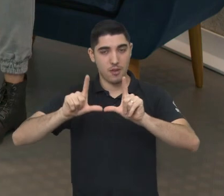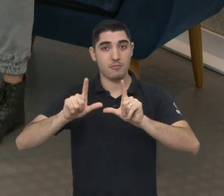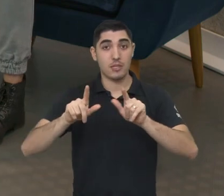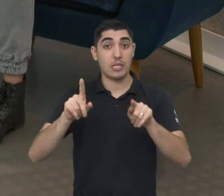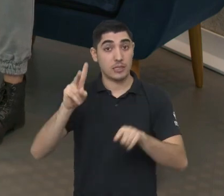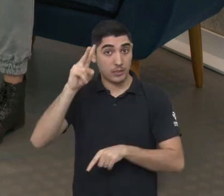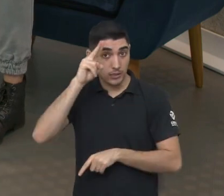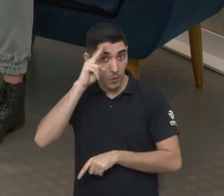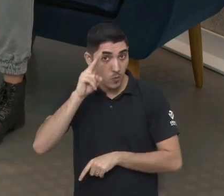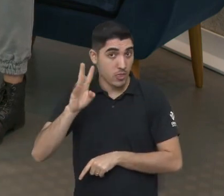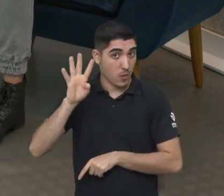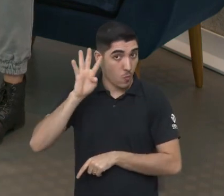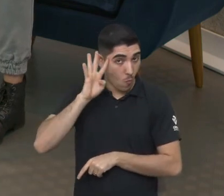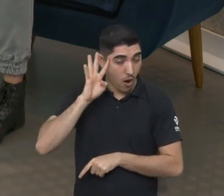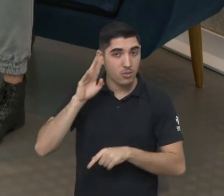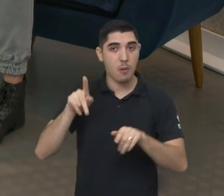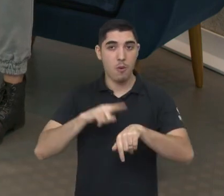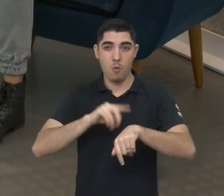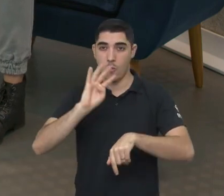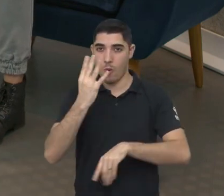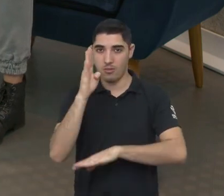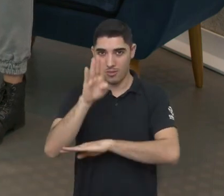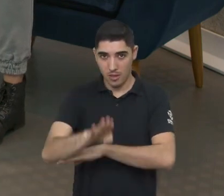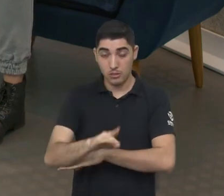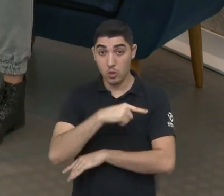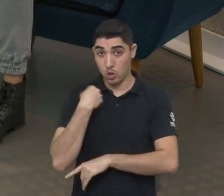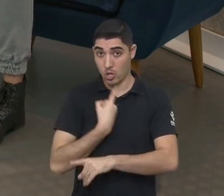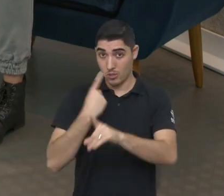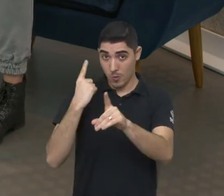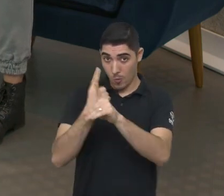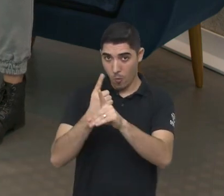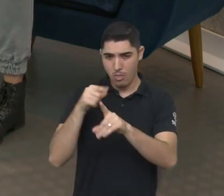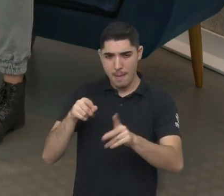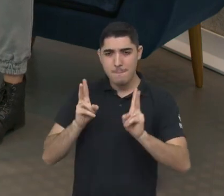às segundas e quartas, às 4 da tarde. A gente